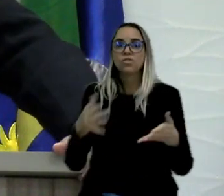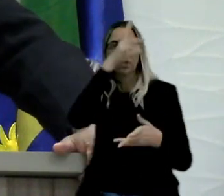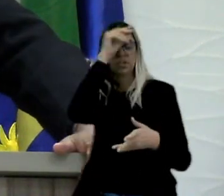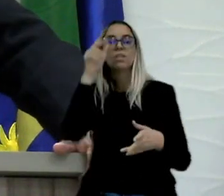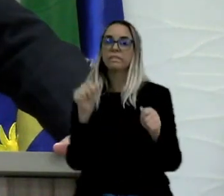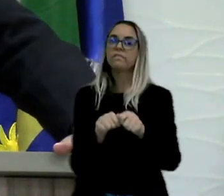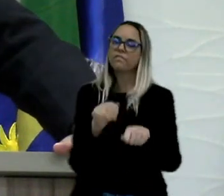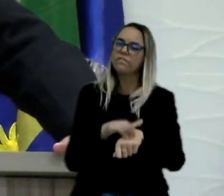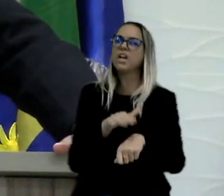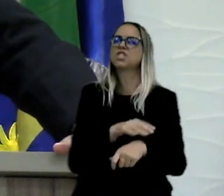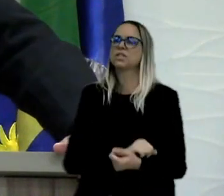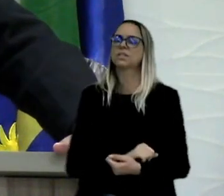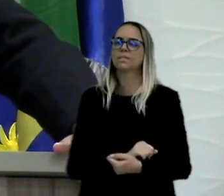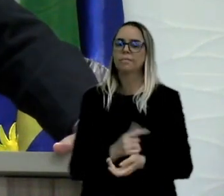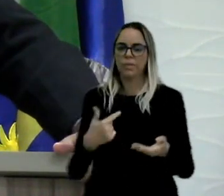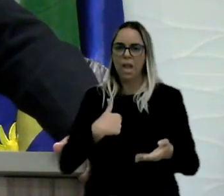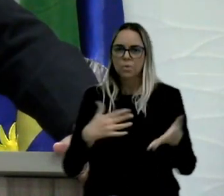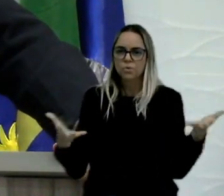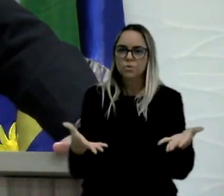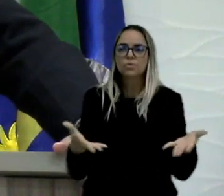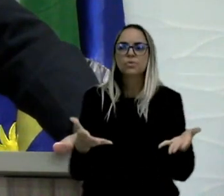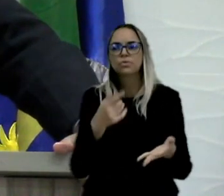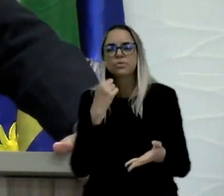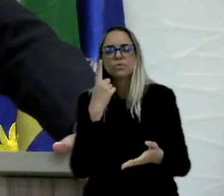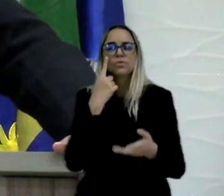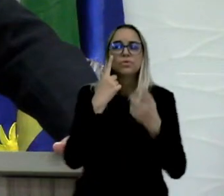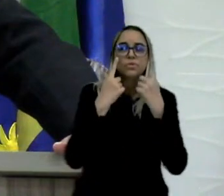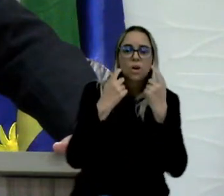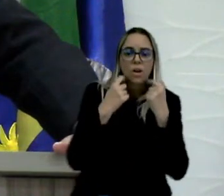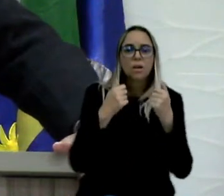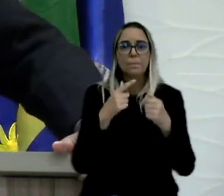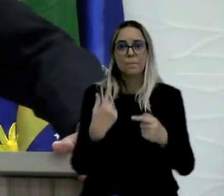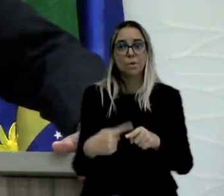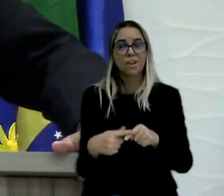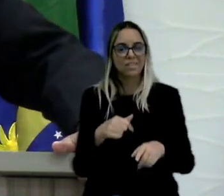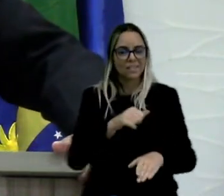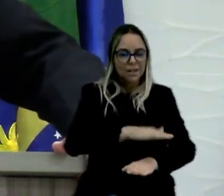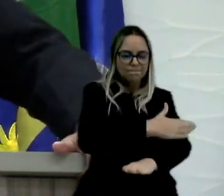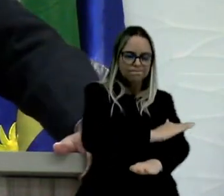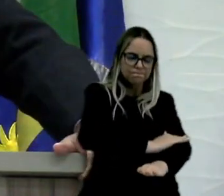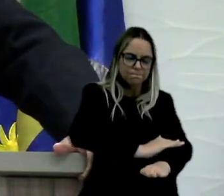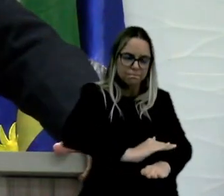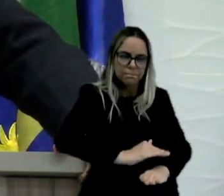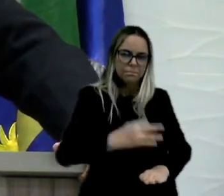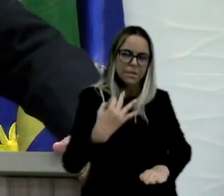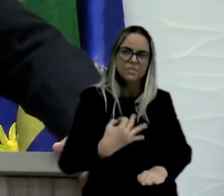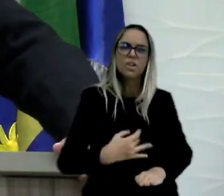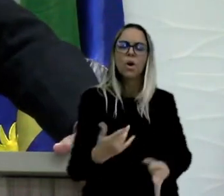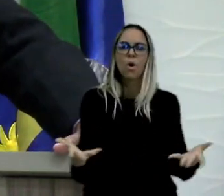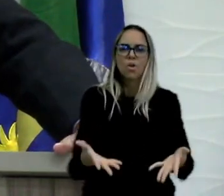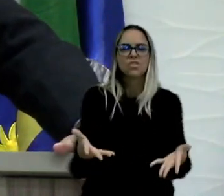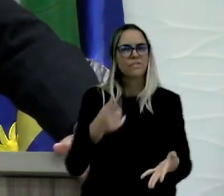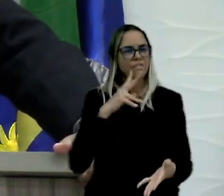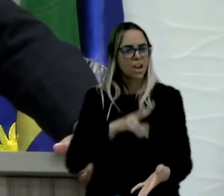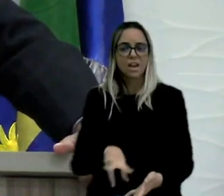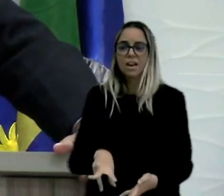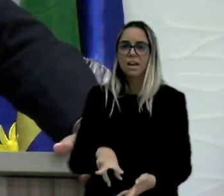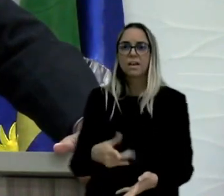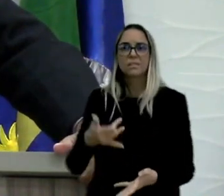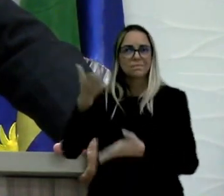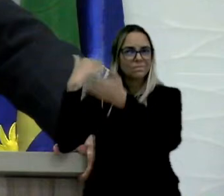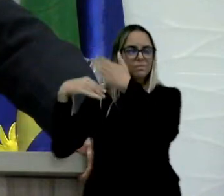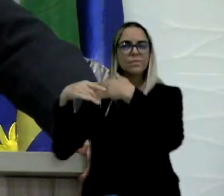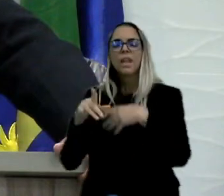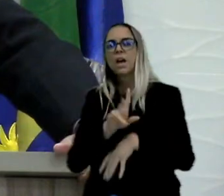causa disso eu choro hoje sabe por quê Porque nós tem as falta na cidade que nós nunca vimos isso na nossa vida hoje nós tem as fal da